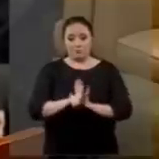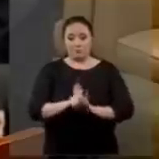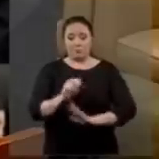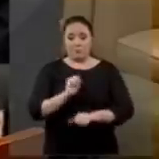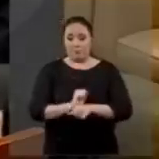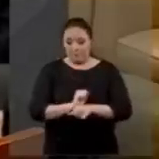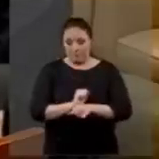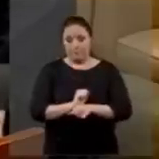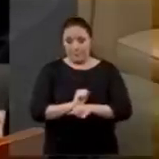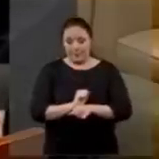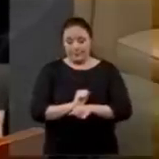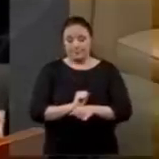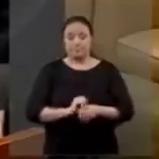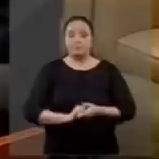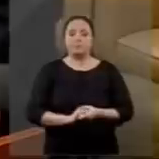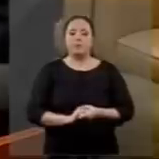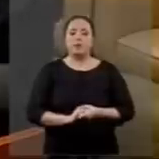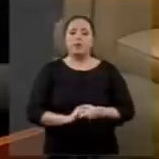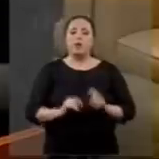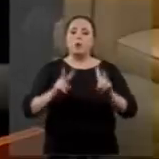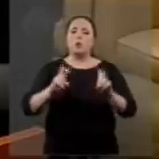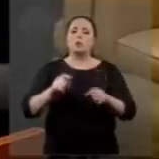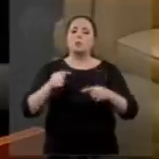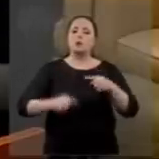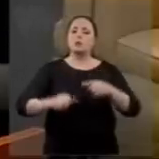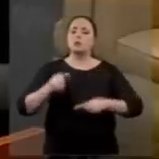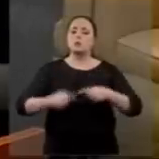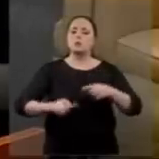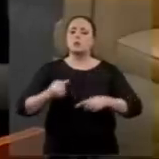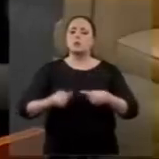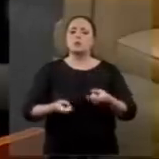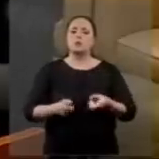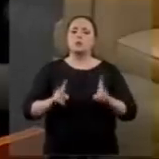tema em discussão, excelências, mais do que o regime jurídico